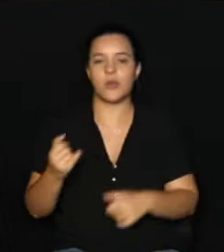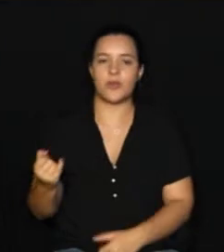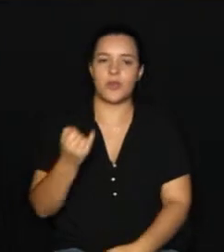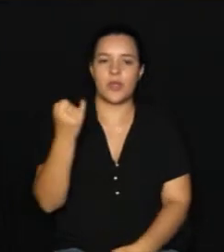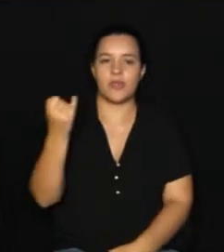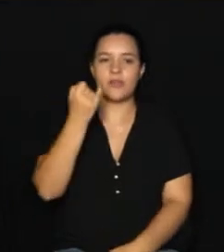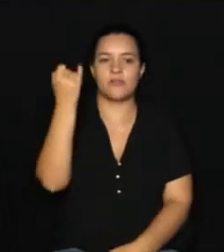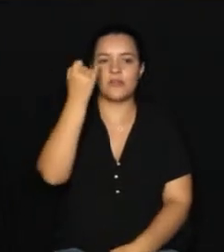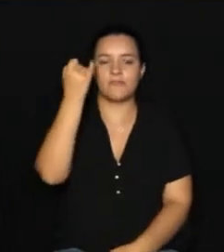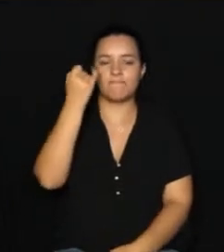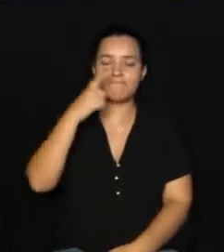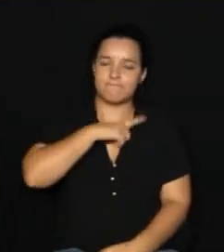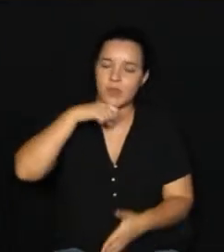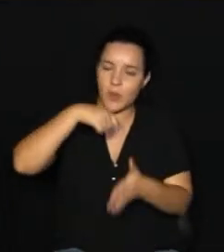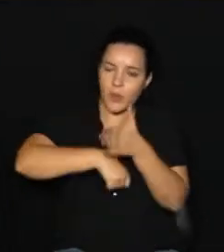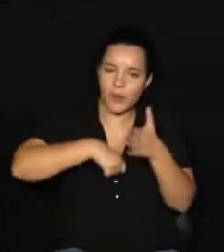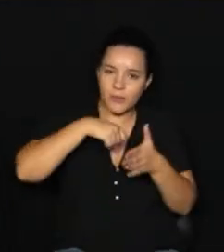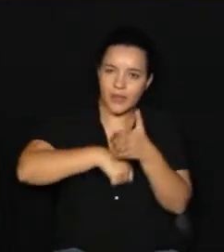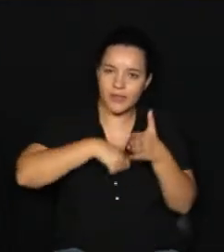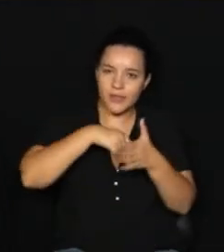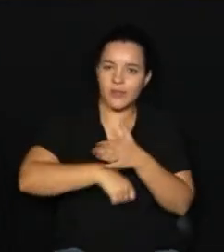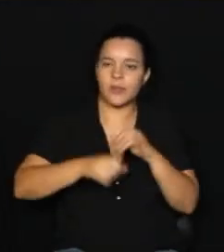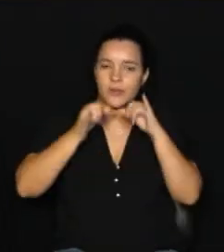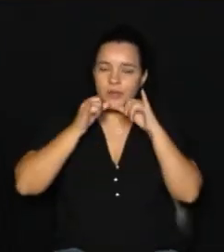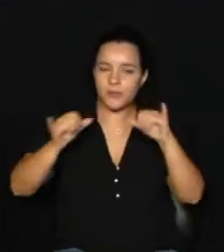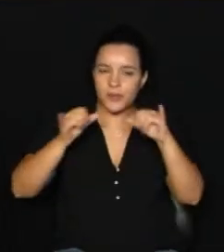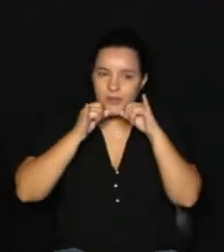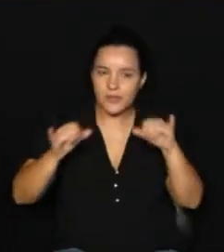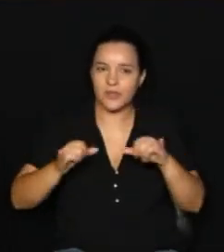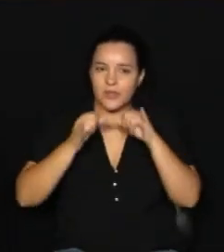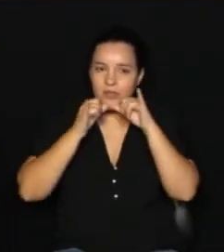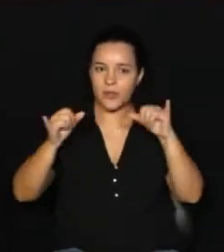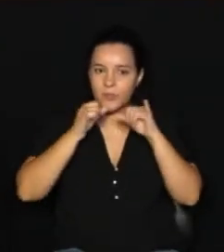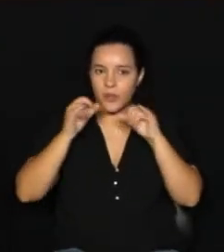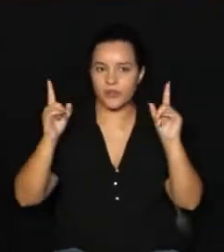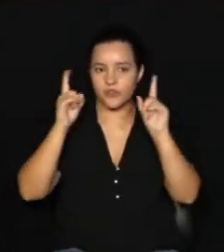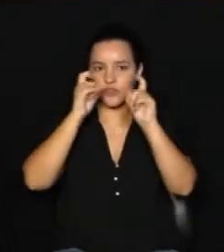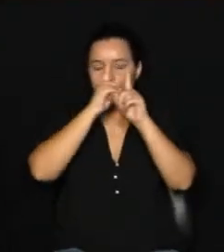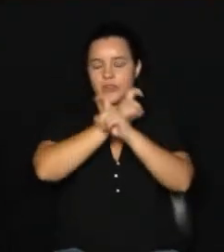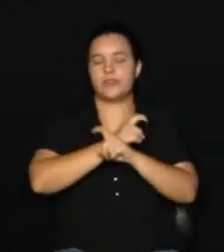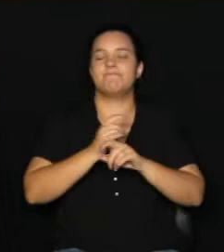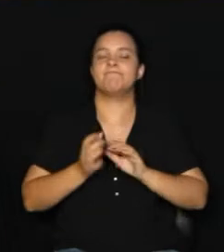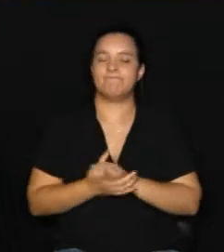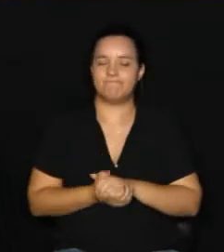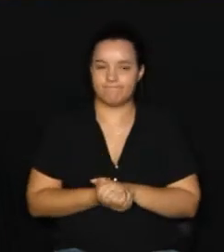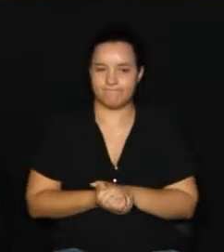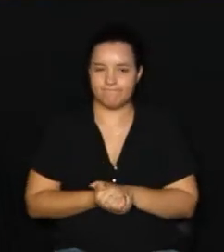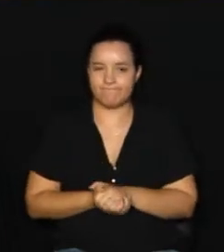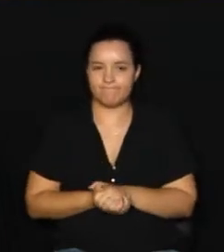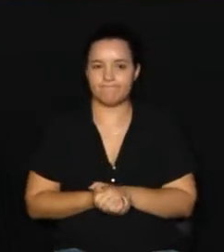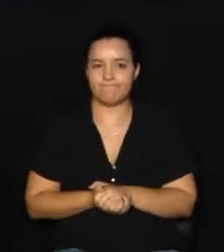importante batalha, nessa importante campanha. Foi uma campanha muito difícil, né? Foi uma campanha